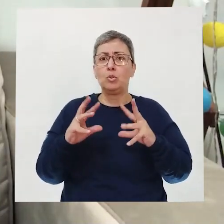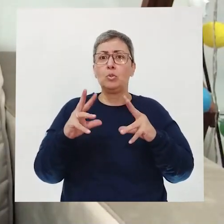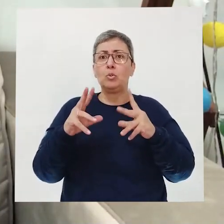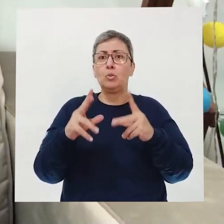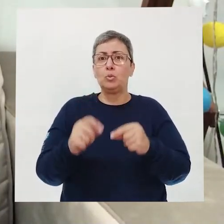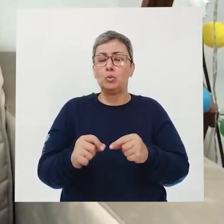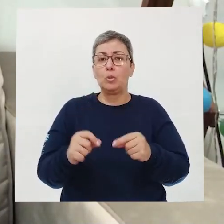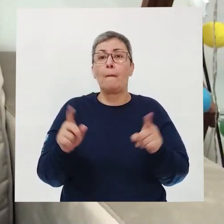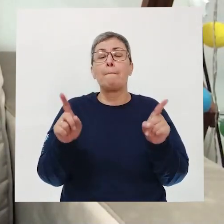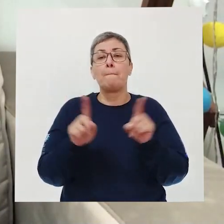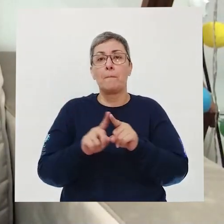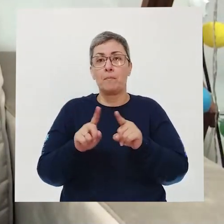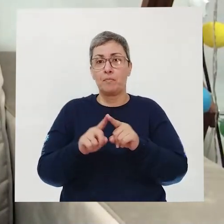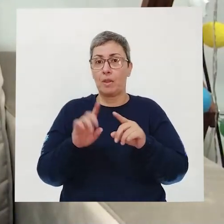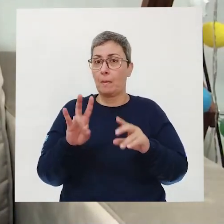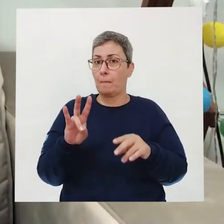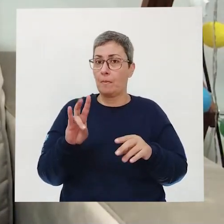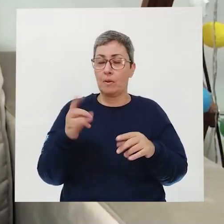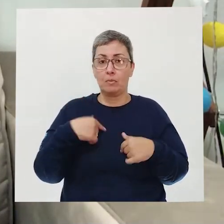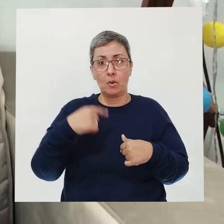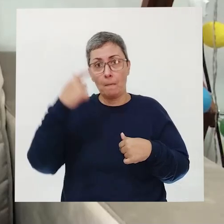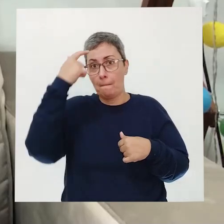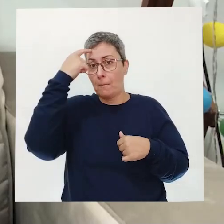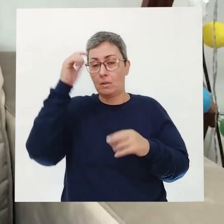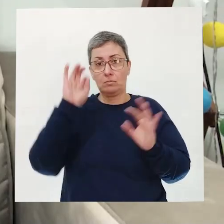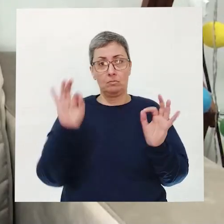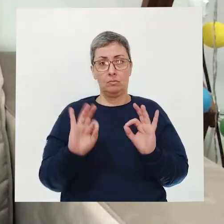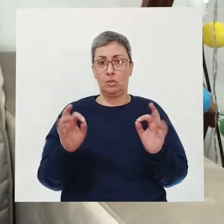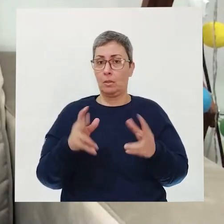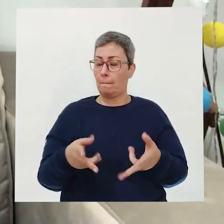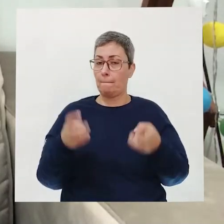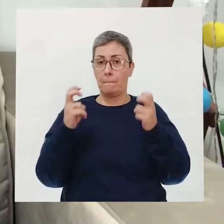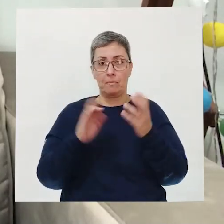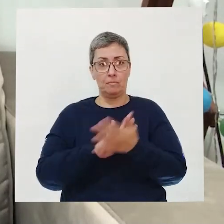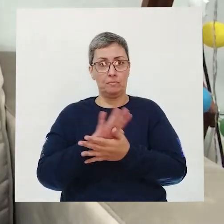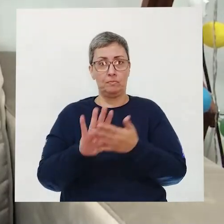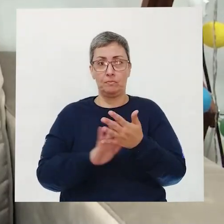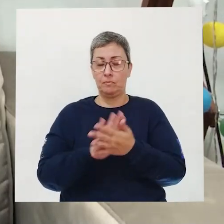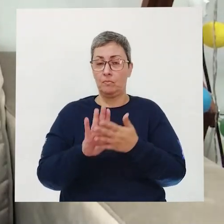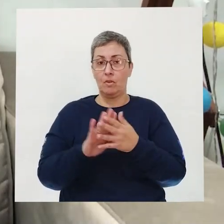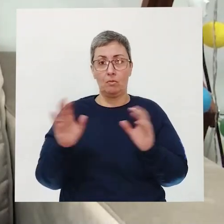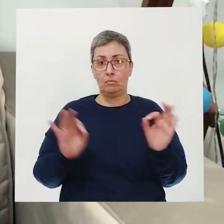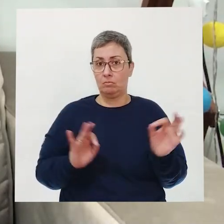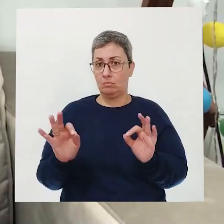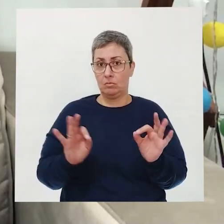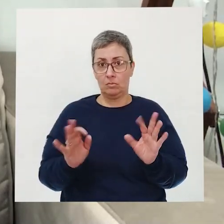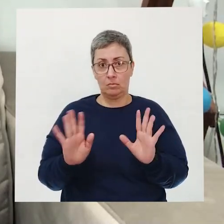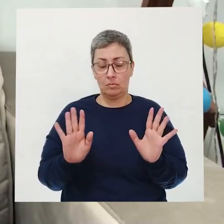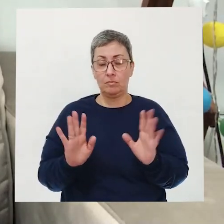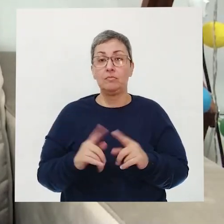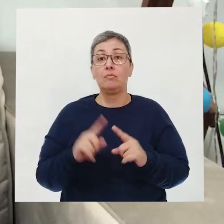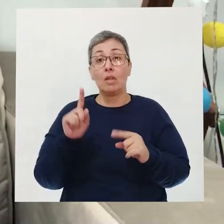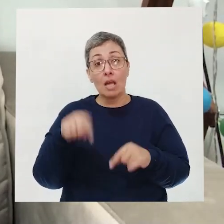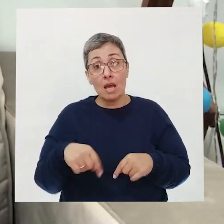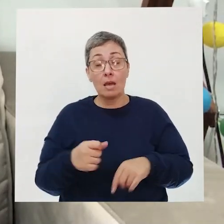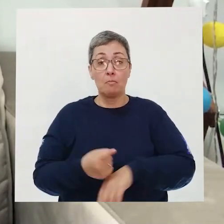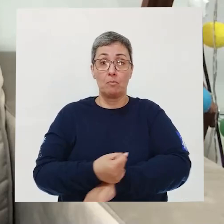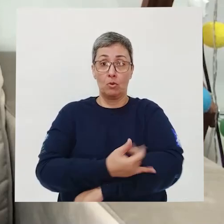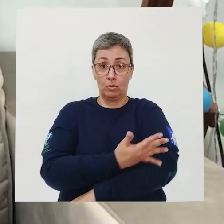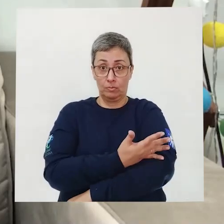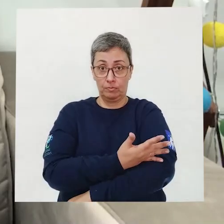acontecem e sem você sequer perceber ou comandar, melhor dizendo. Isso é